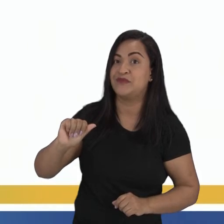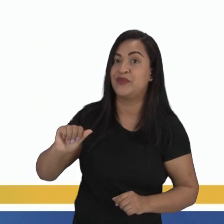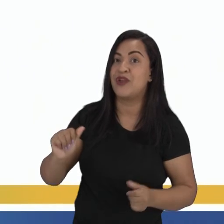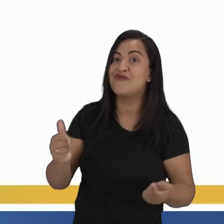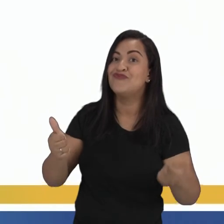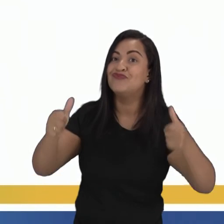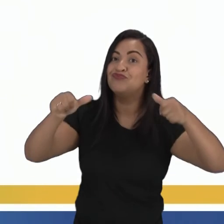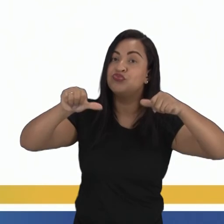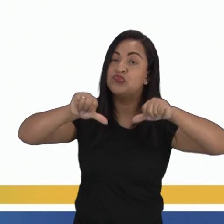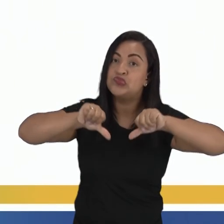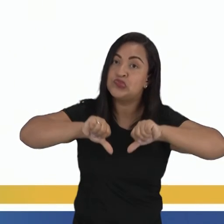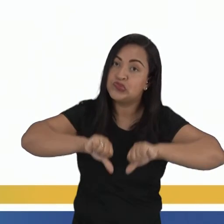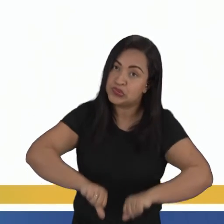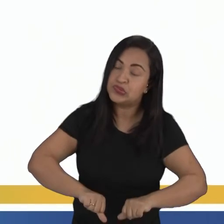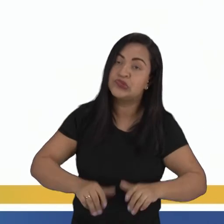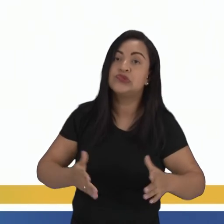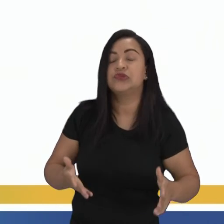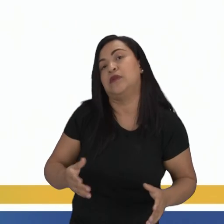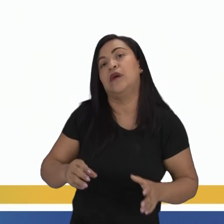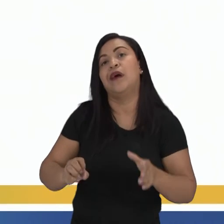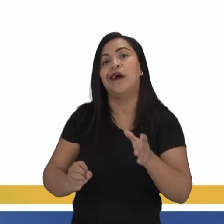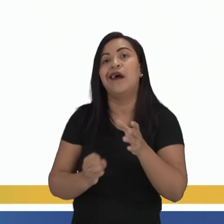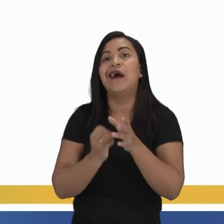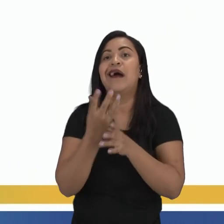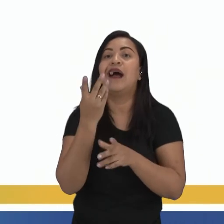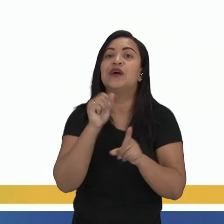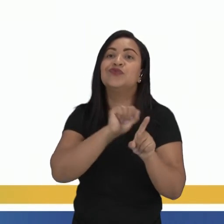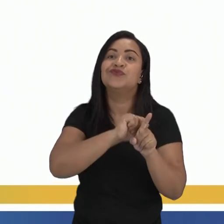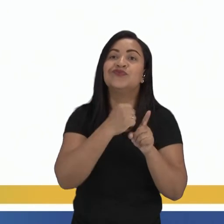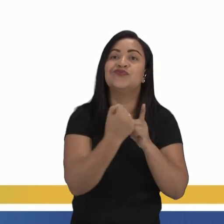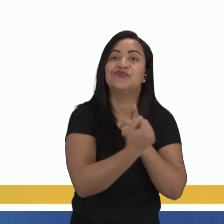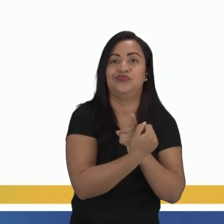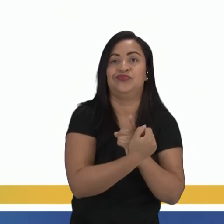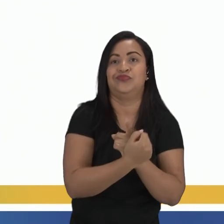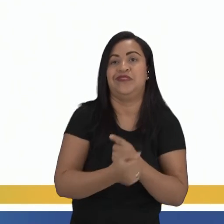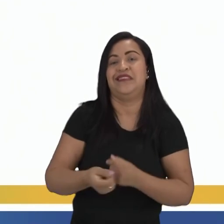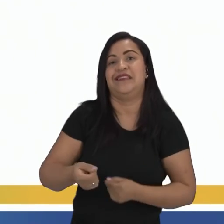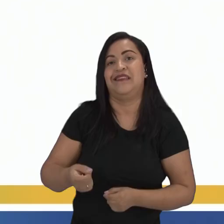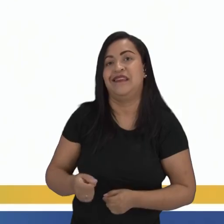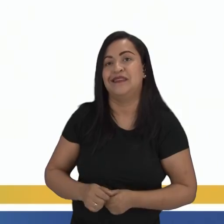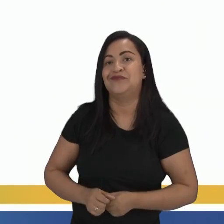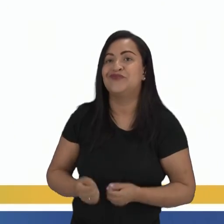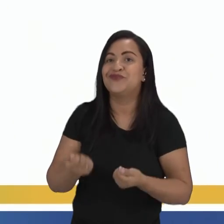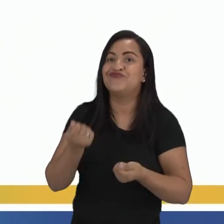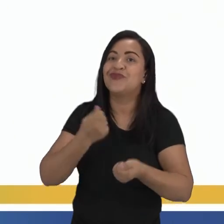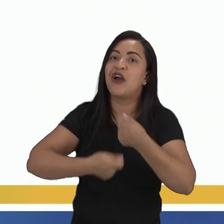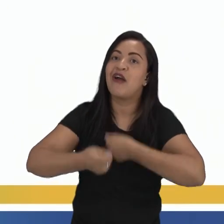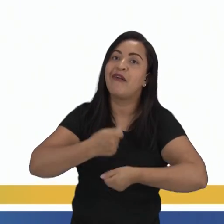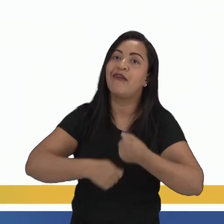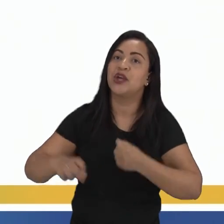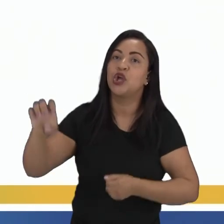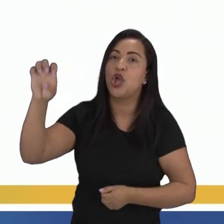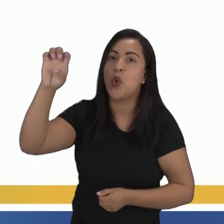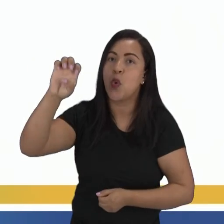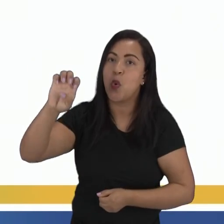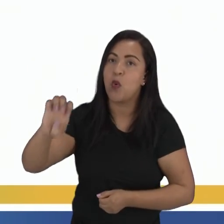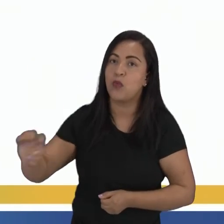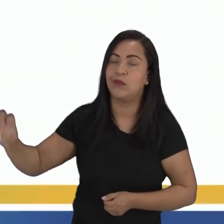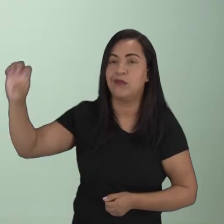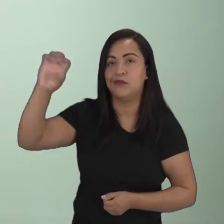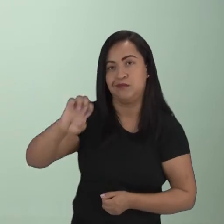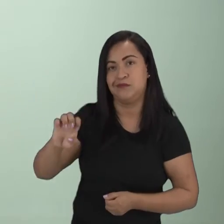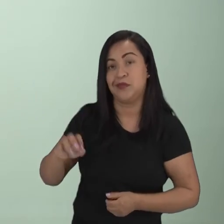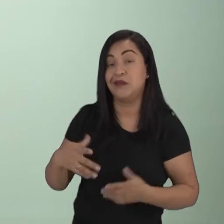queda demográfica, que afetou grande parte da produção econômica europeia. Então, tem um caráter bem econômico,